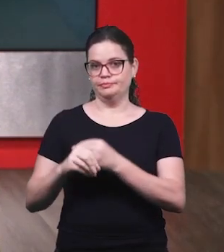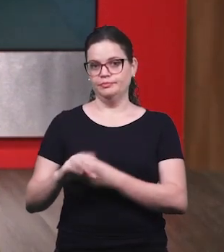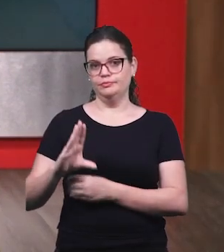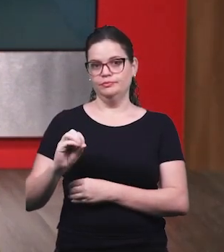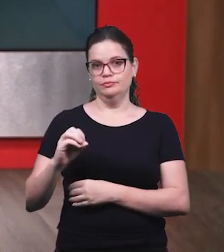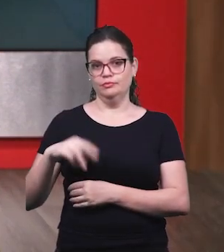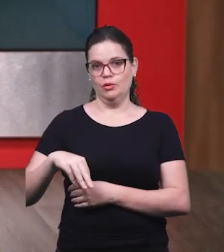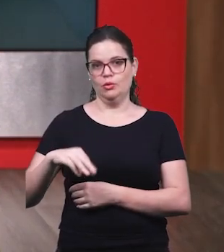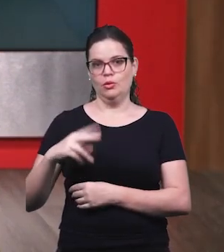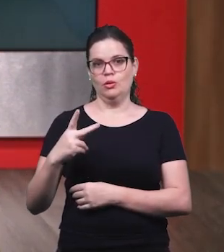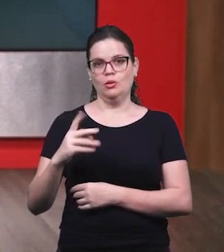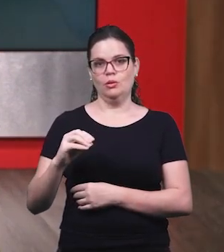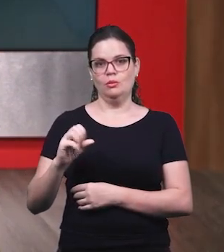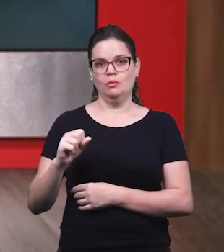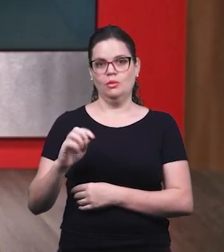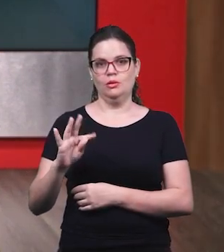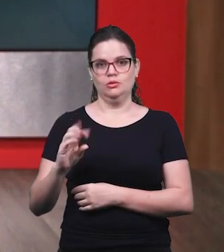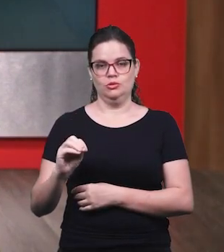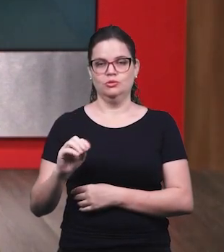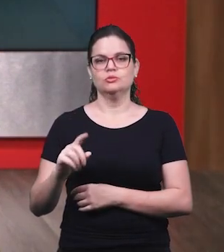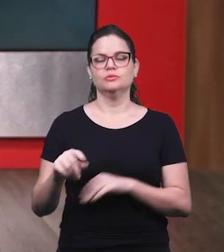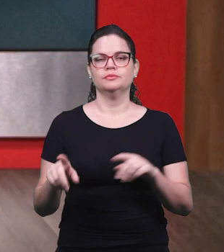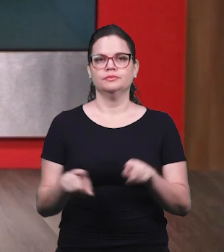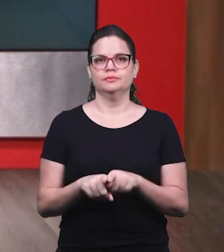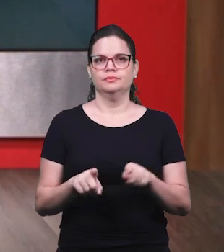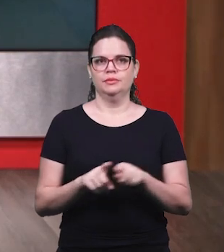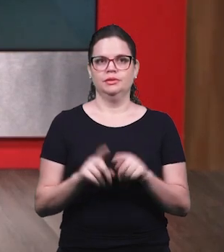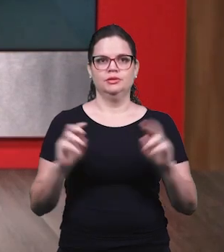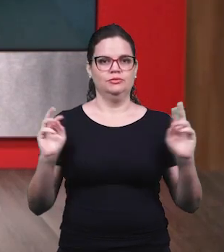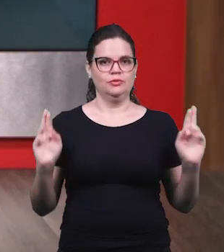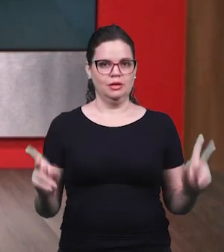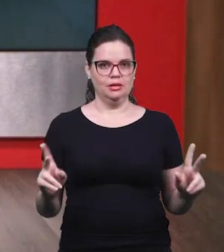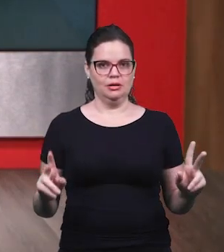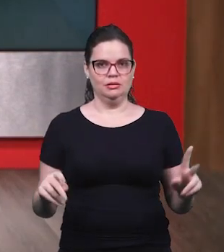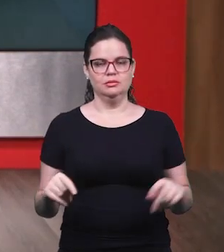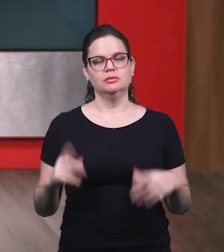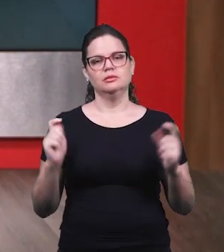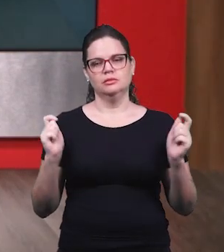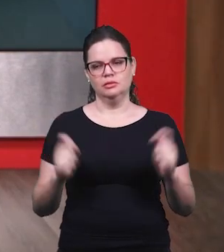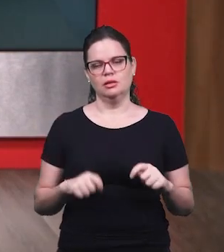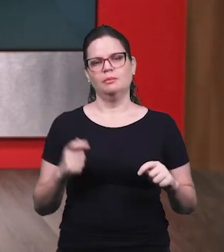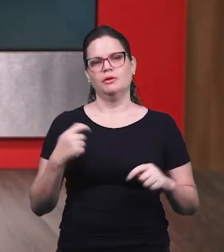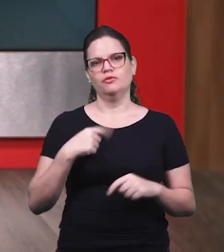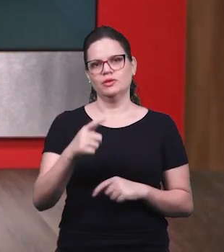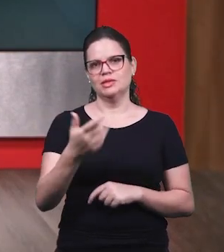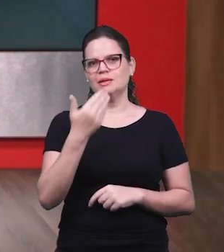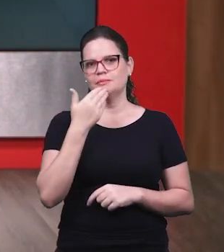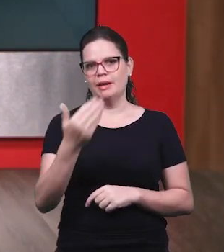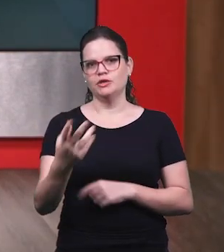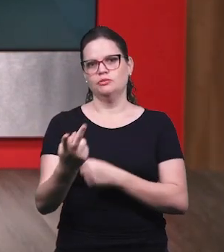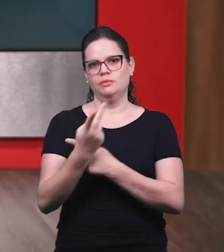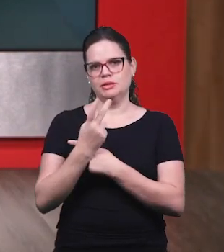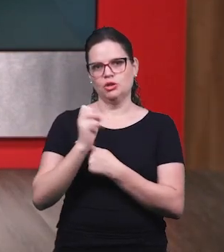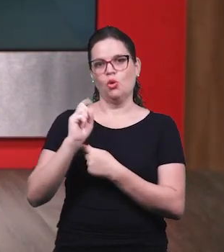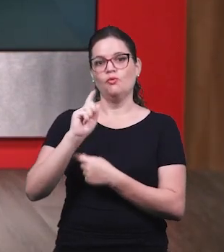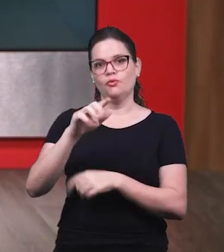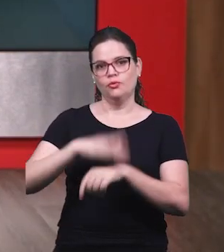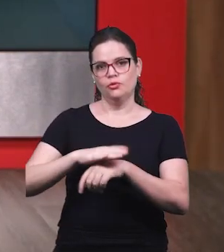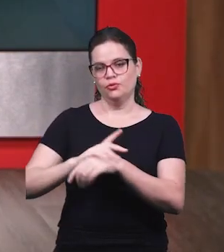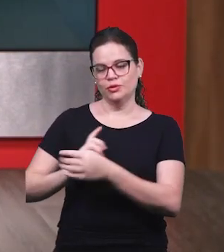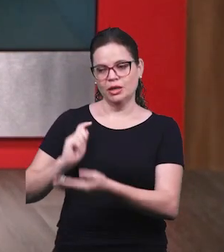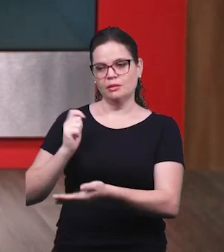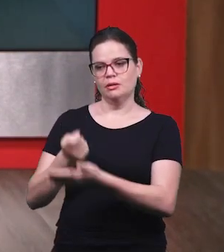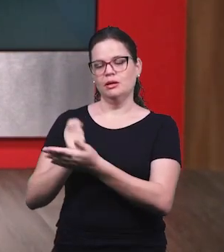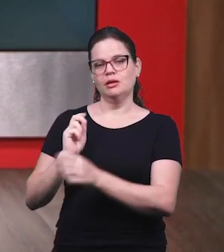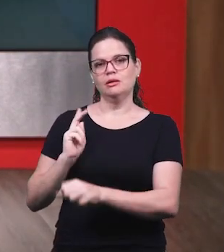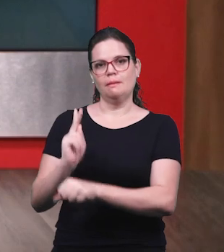forma de se lidar com juros, tanto para quem empresta como para quem toma emprestado ou para